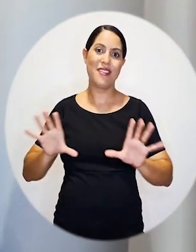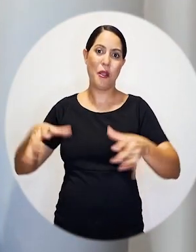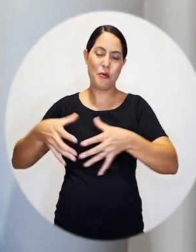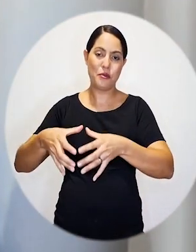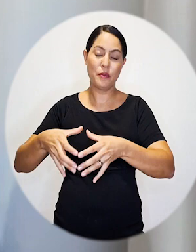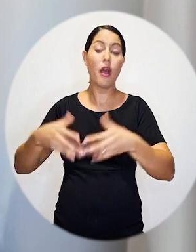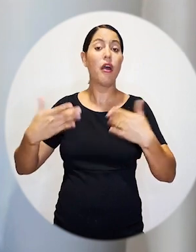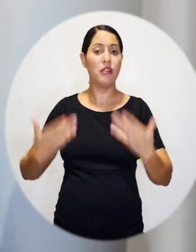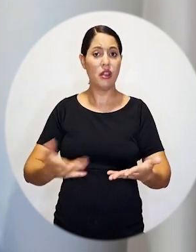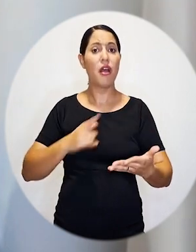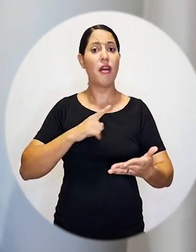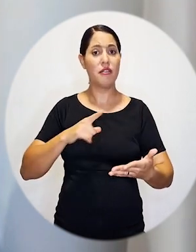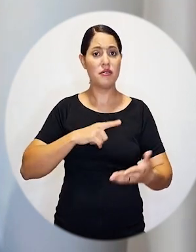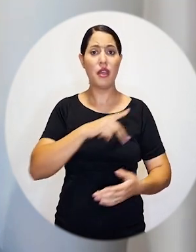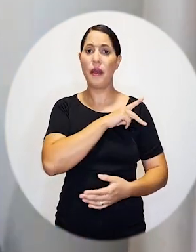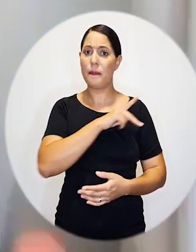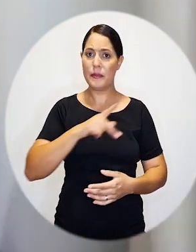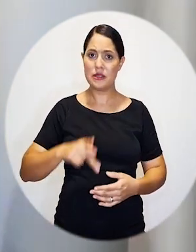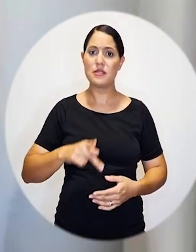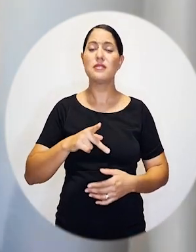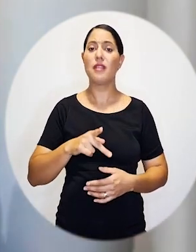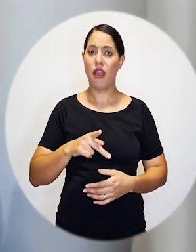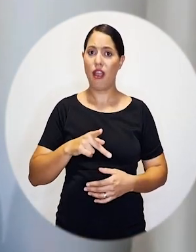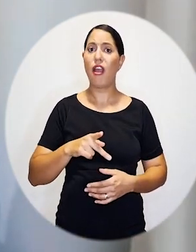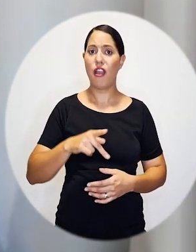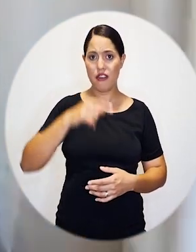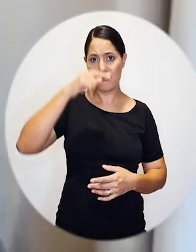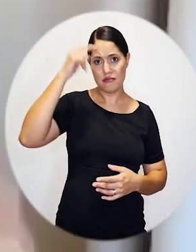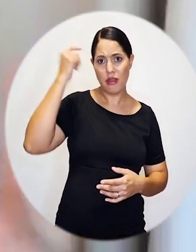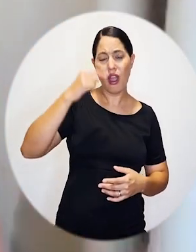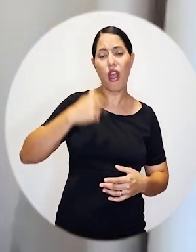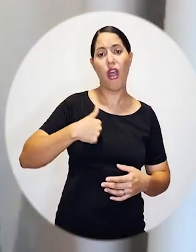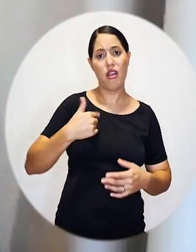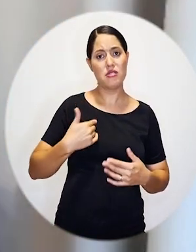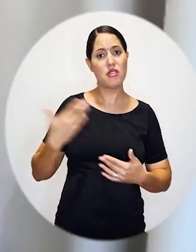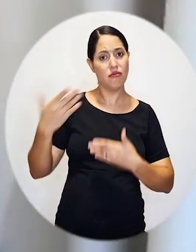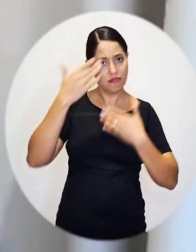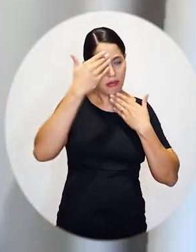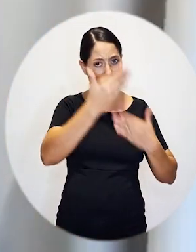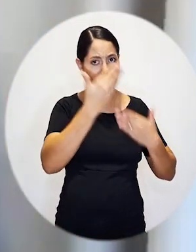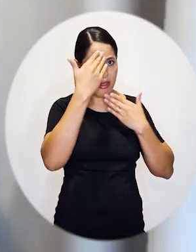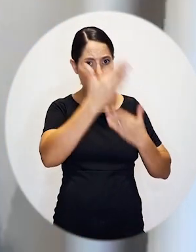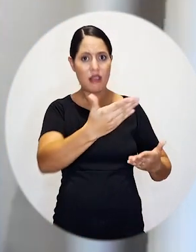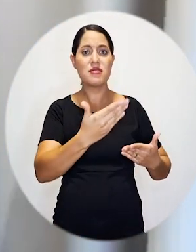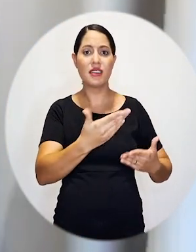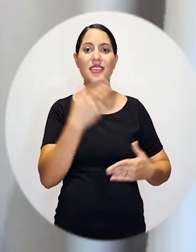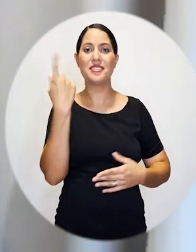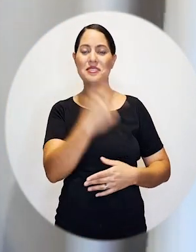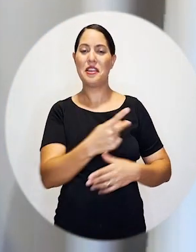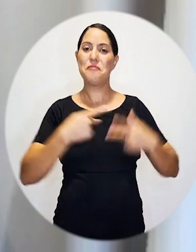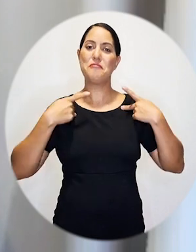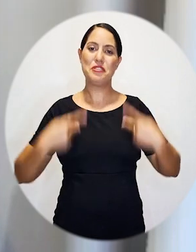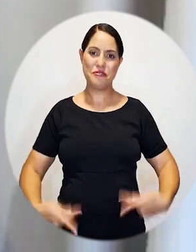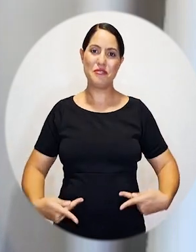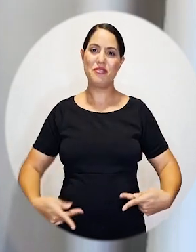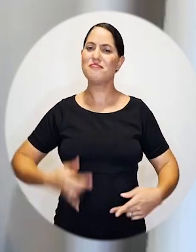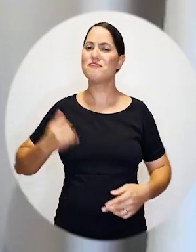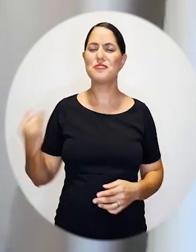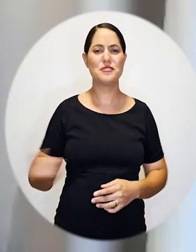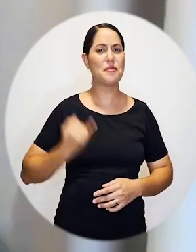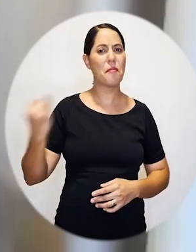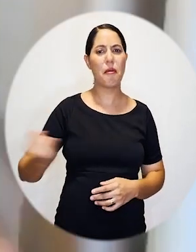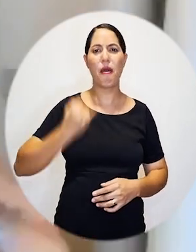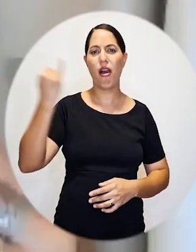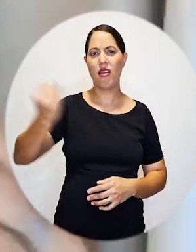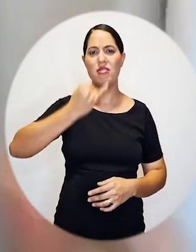ser recebido pelo presidente Barroso, lá no gabinete da presidência, a quem eu agradeci e elogiei também a postura. Uma das